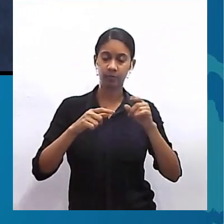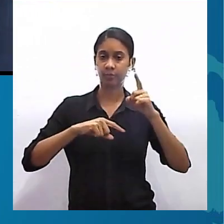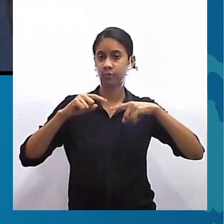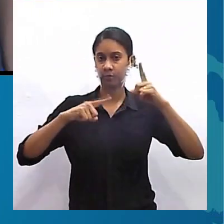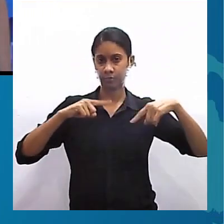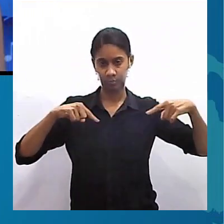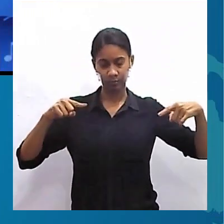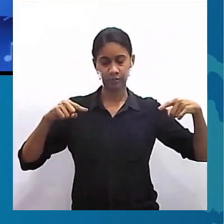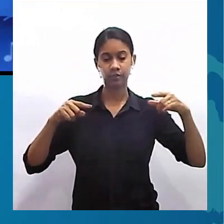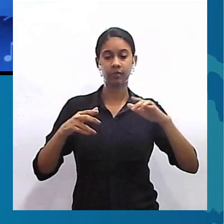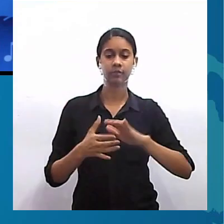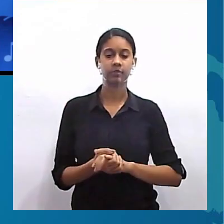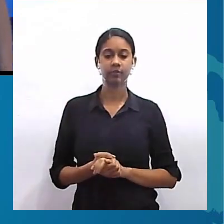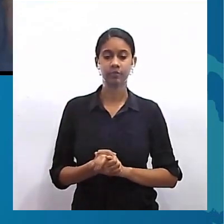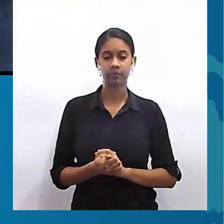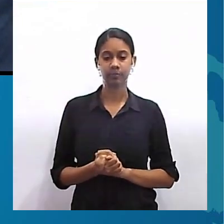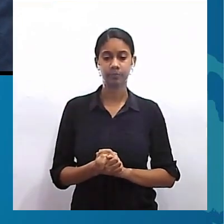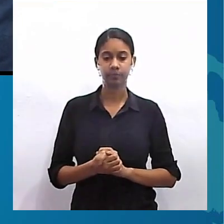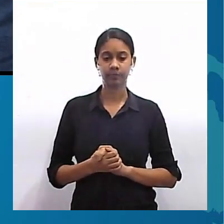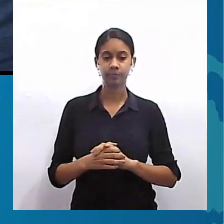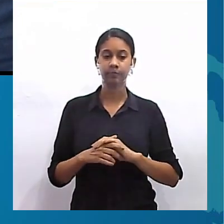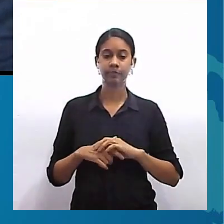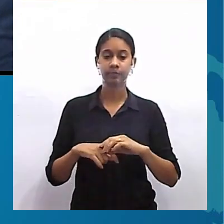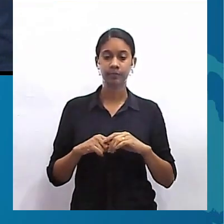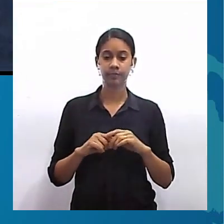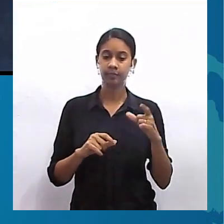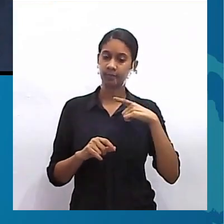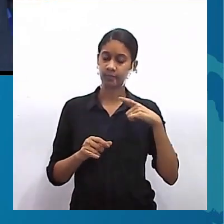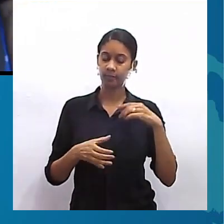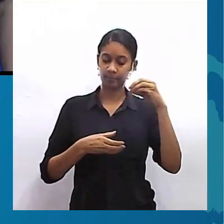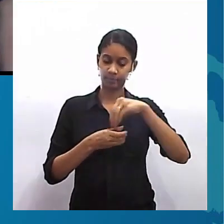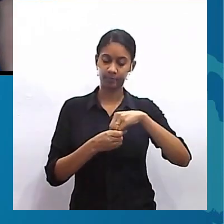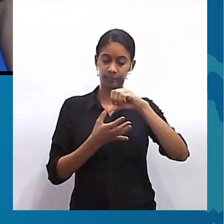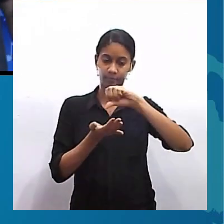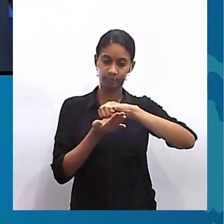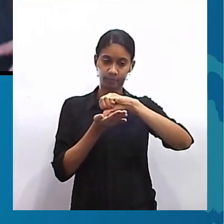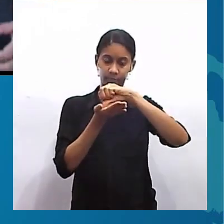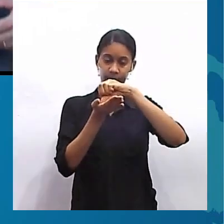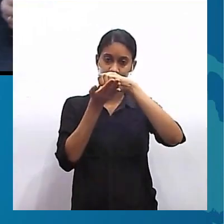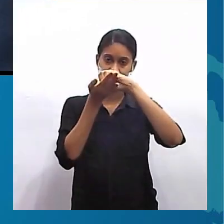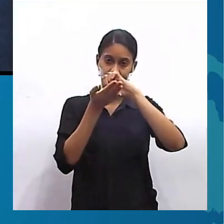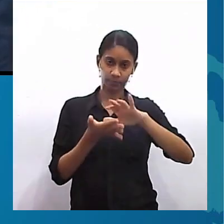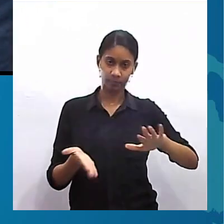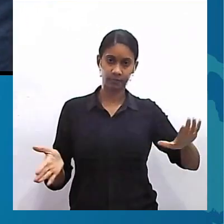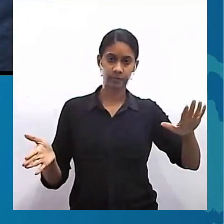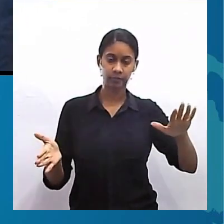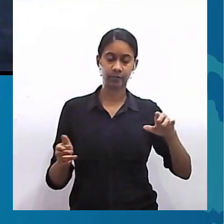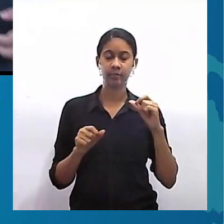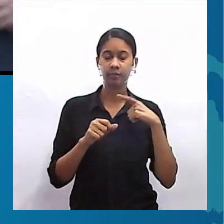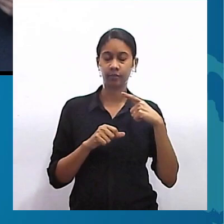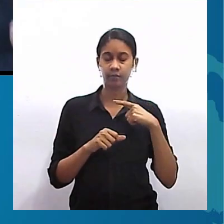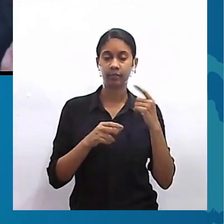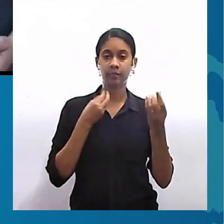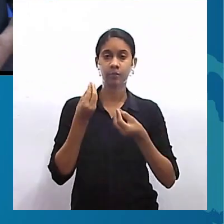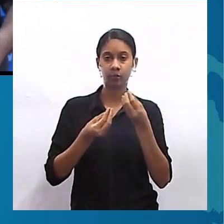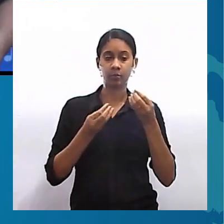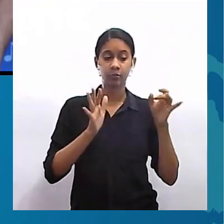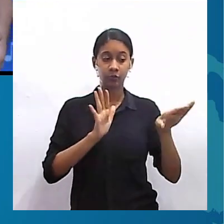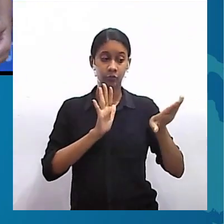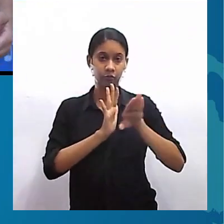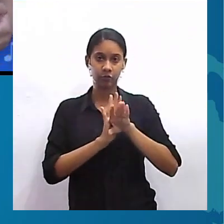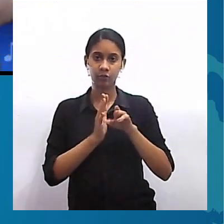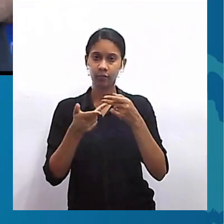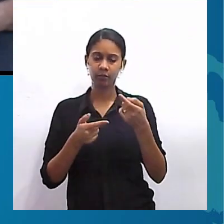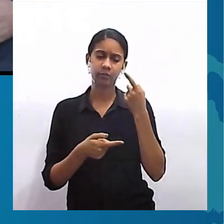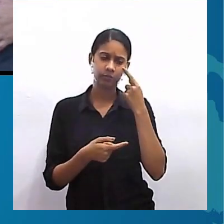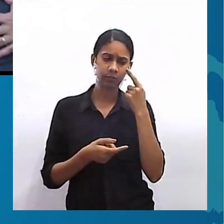Atualmente, nos CDs, a gente tem operações simultâneas, tanto de operação e identificação de cargas.